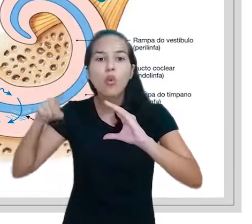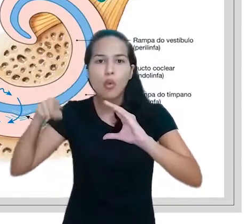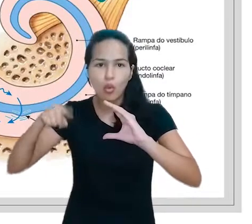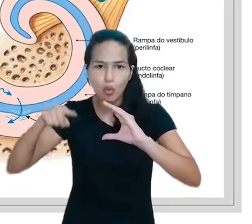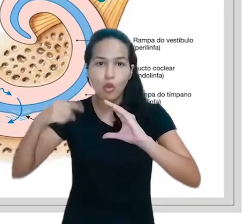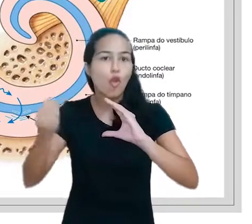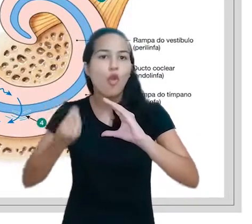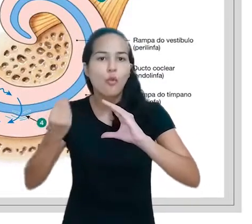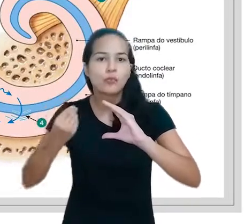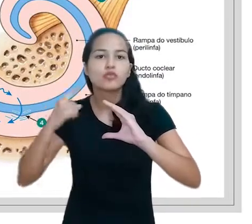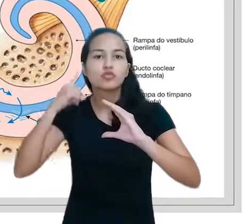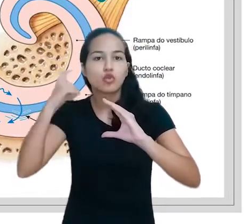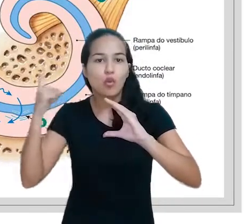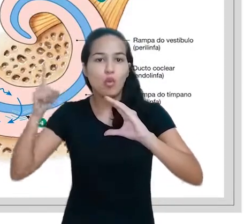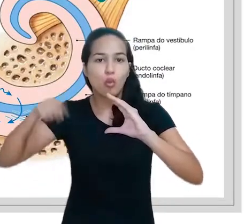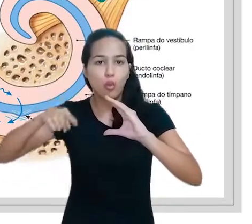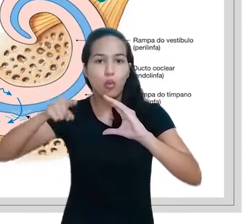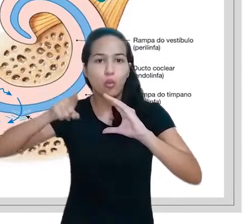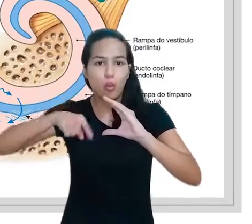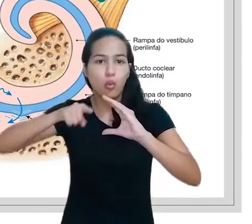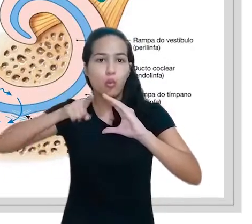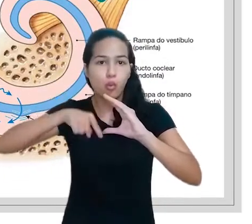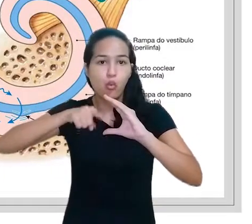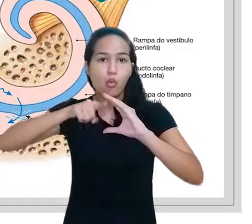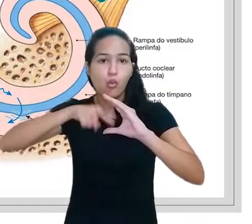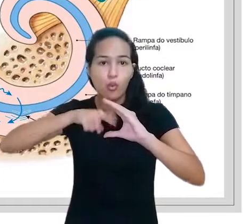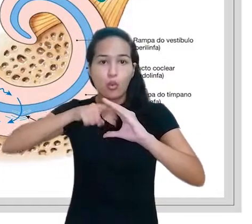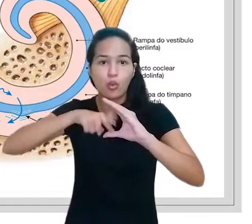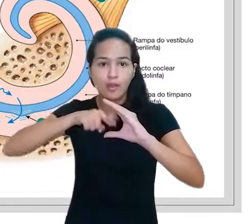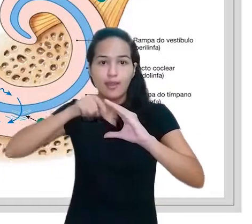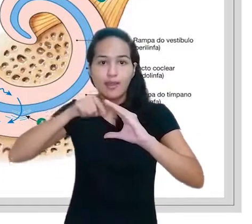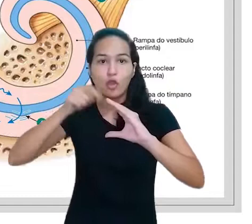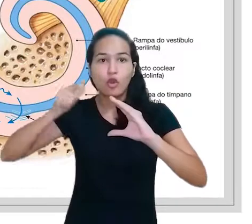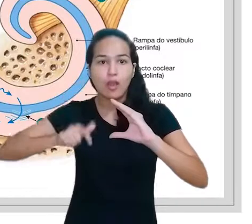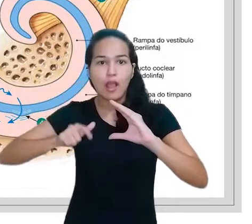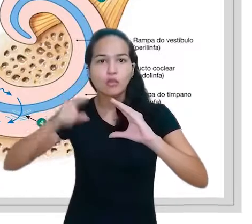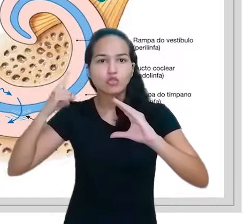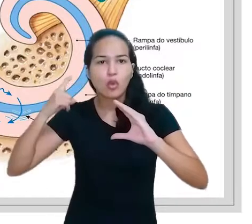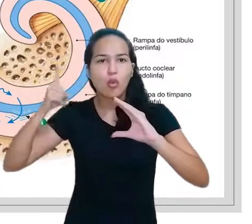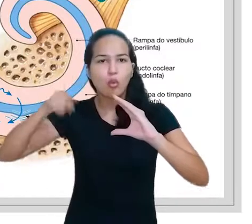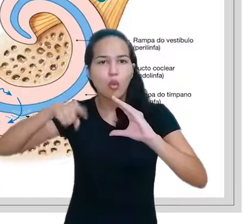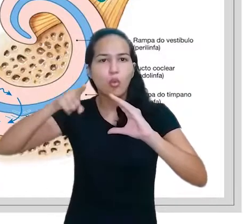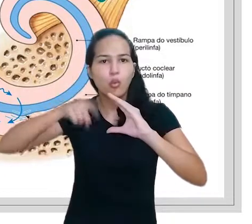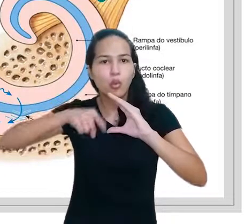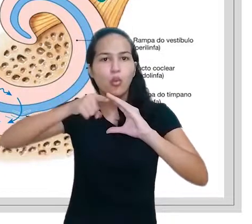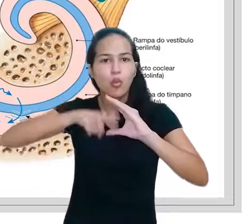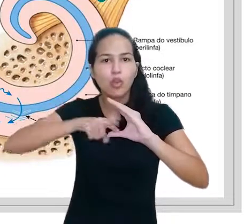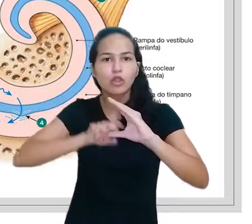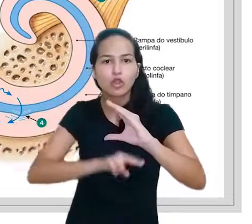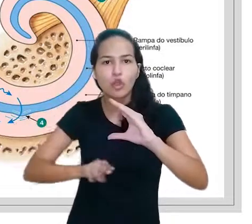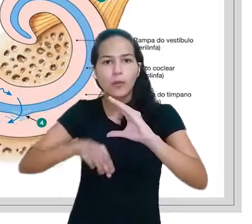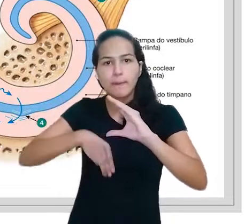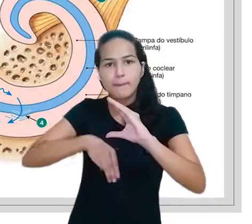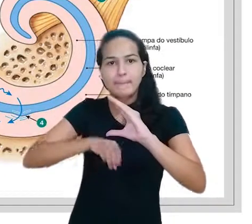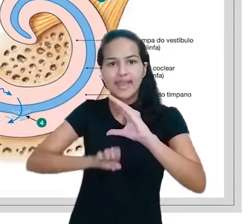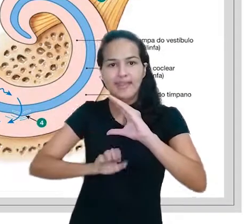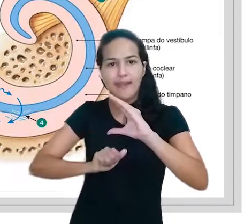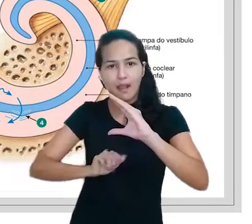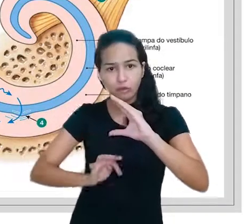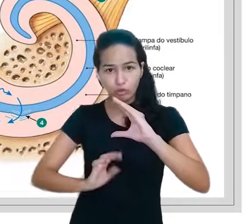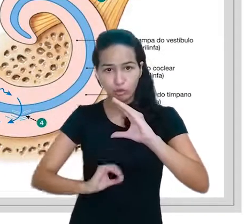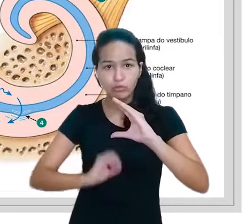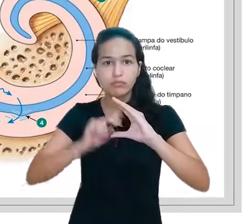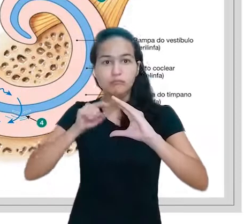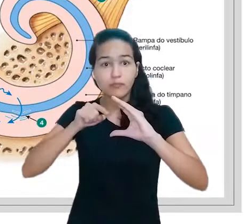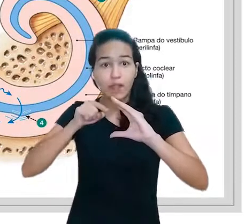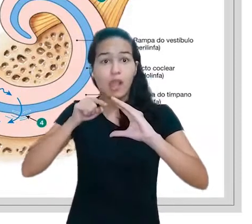som. Primeiramente, há um movimento das ondas sonoras lá no meato acústico externo, e esse movimento vai chegar até